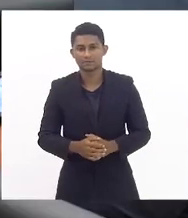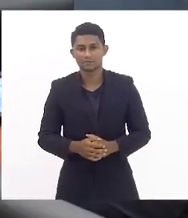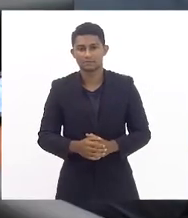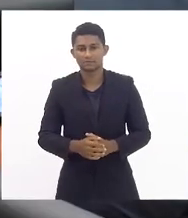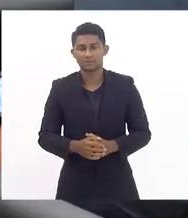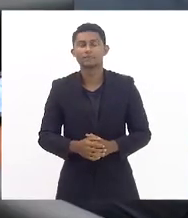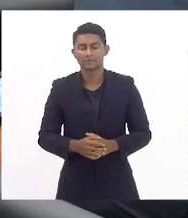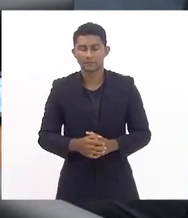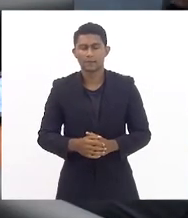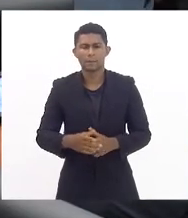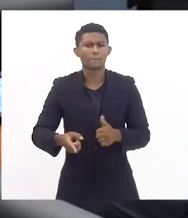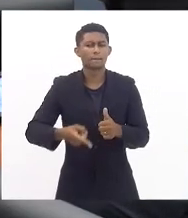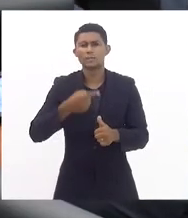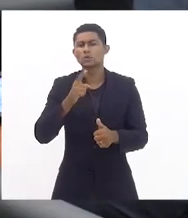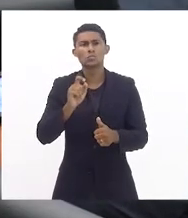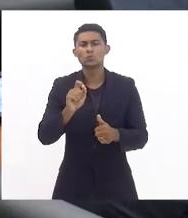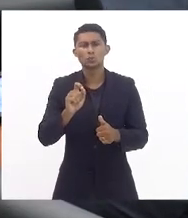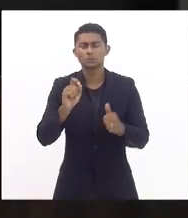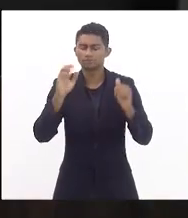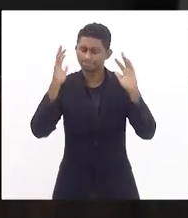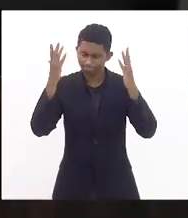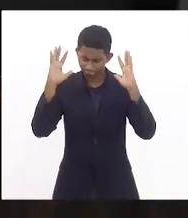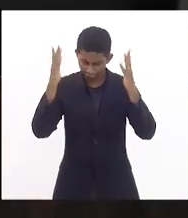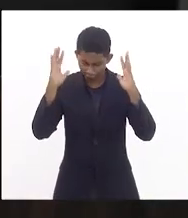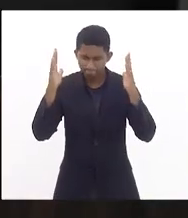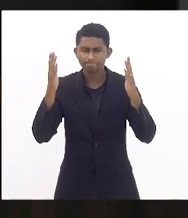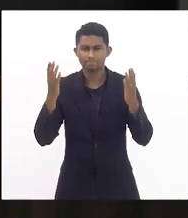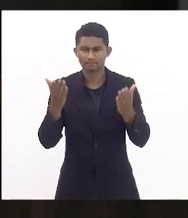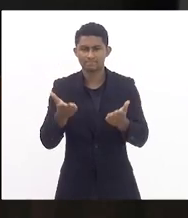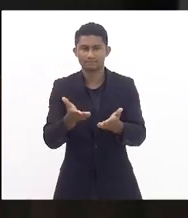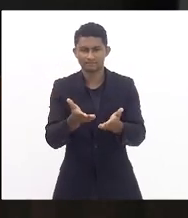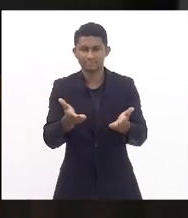Primeiro aqui, parabenizar os parlamentares.